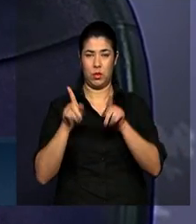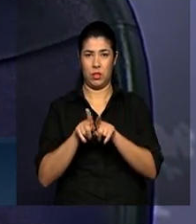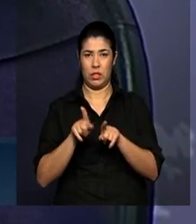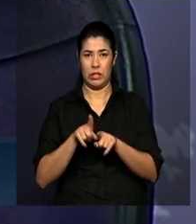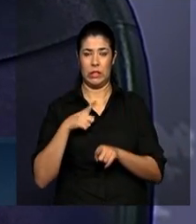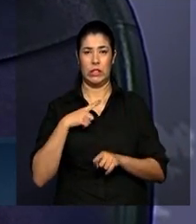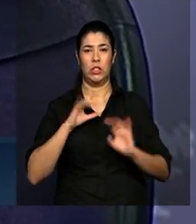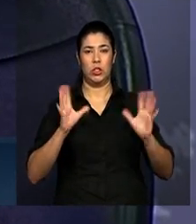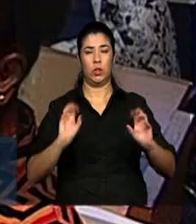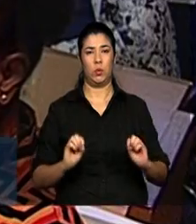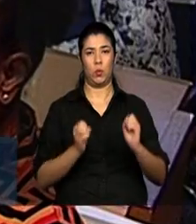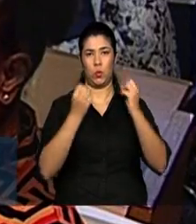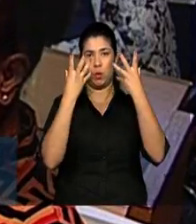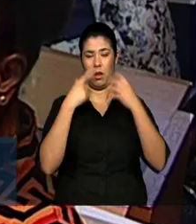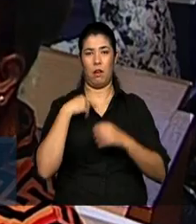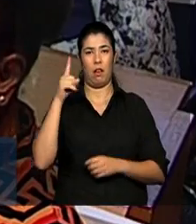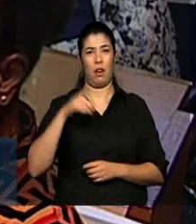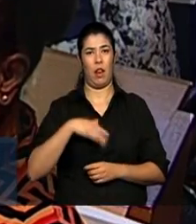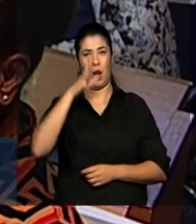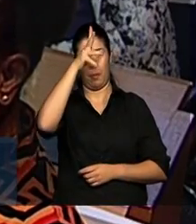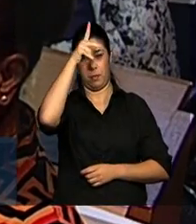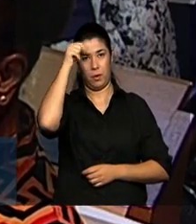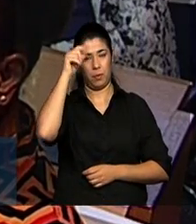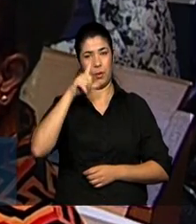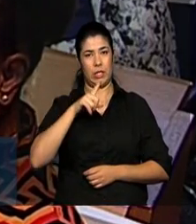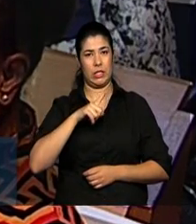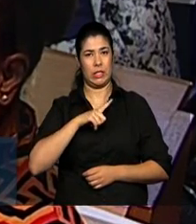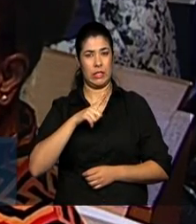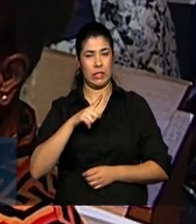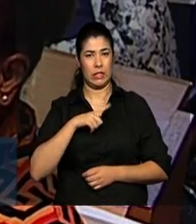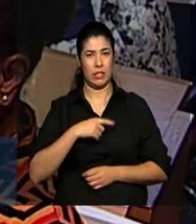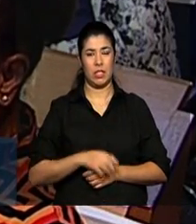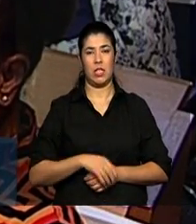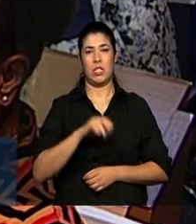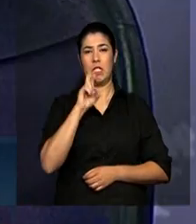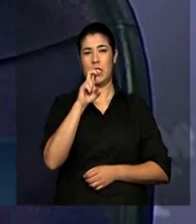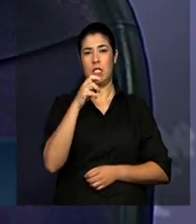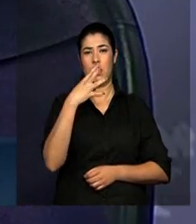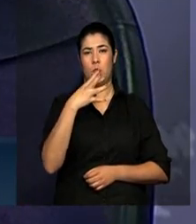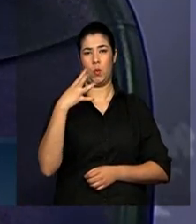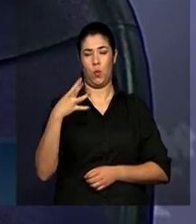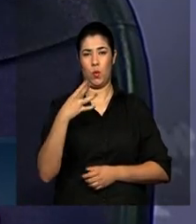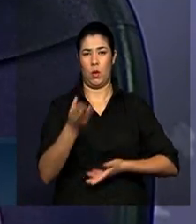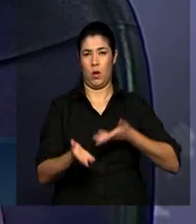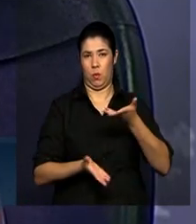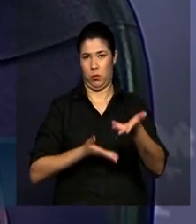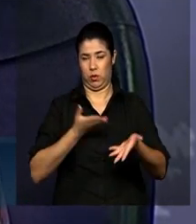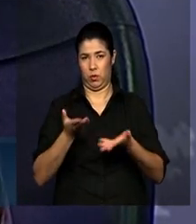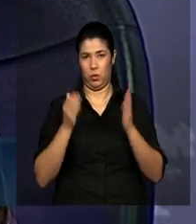2 mil atendimentos, sendo que 544